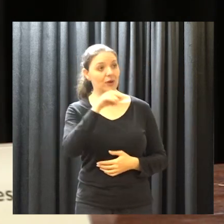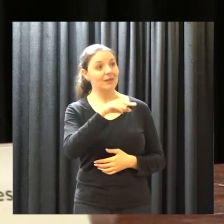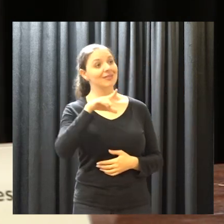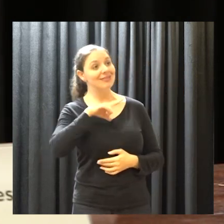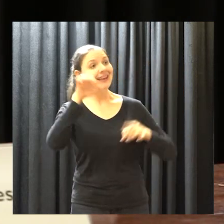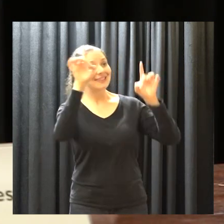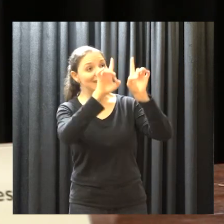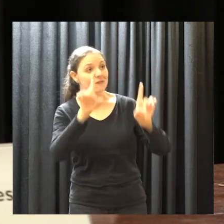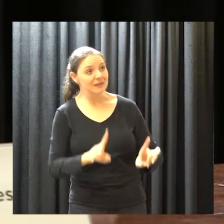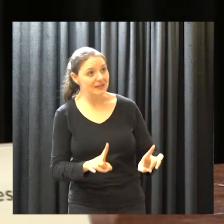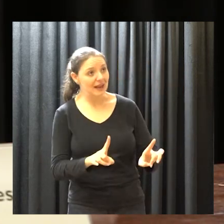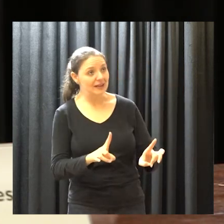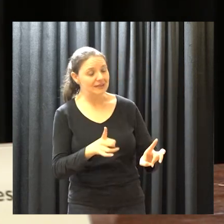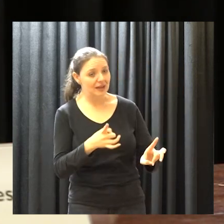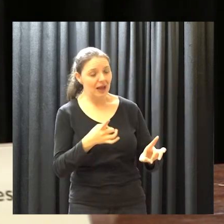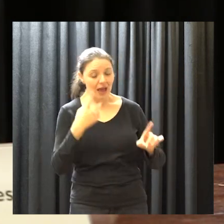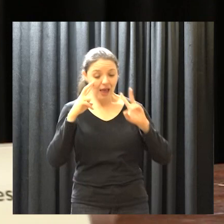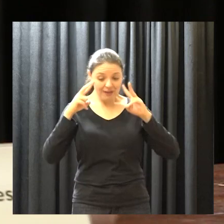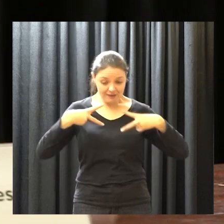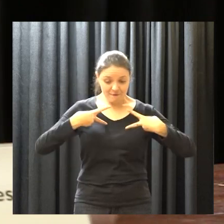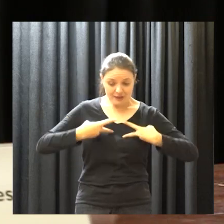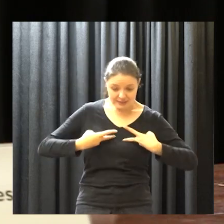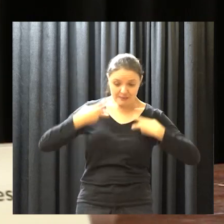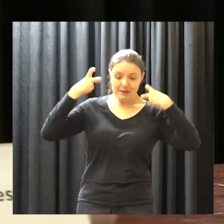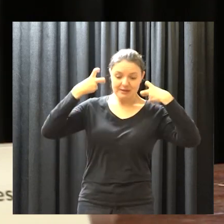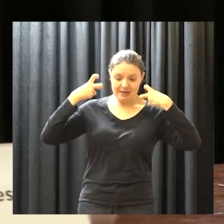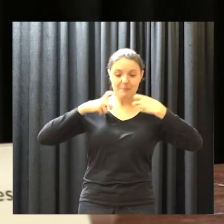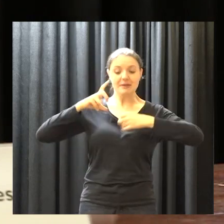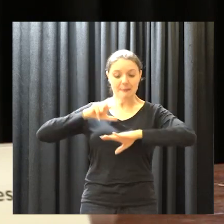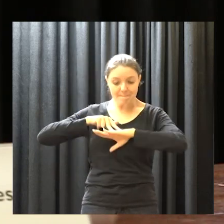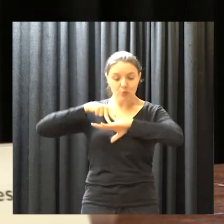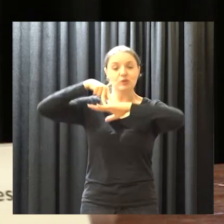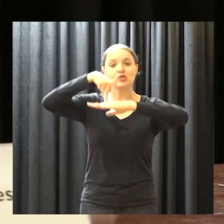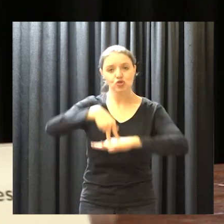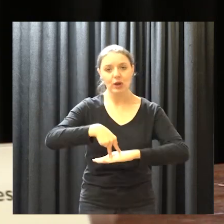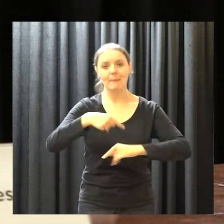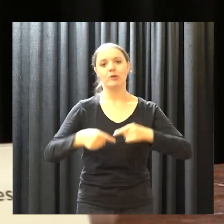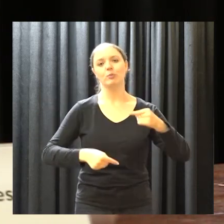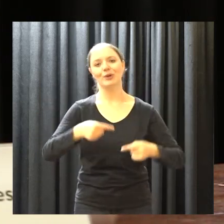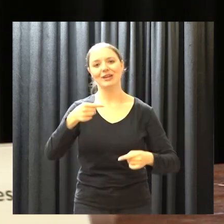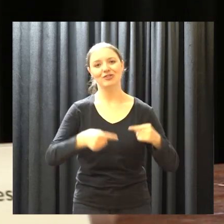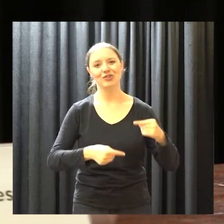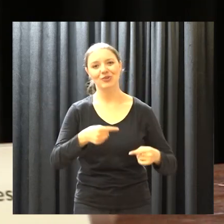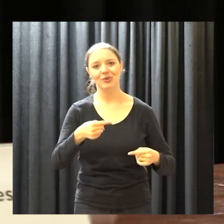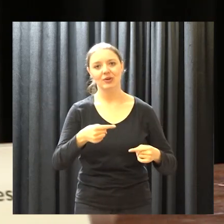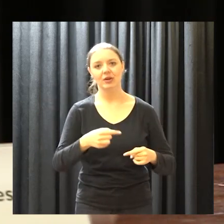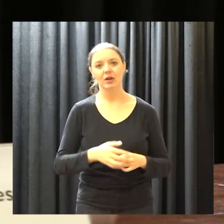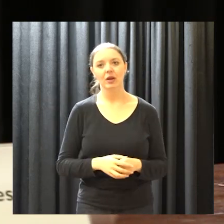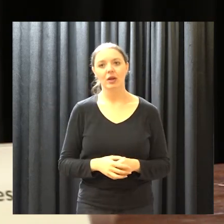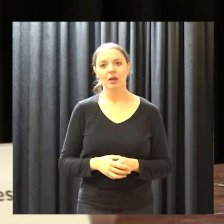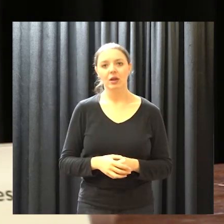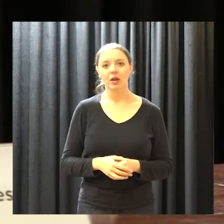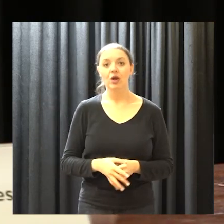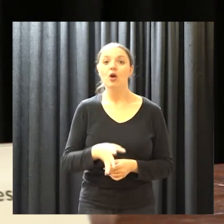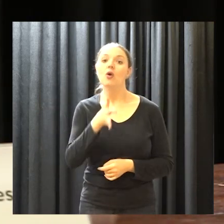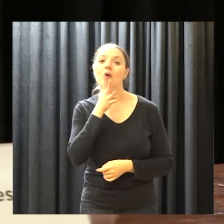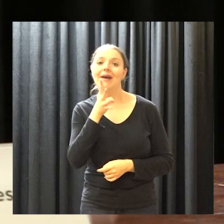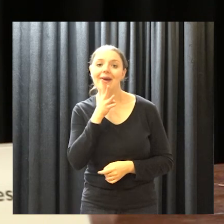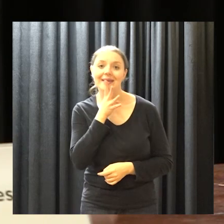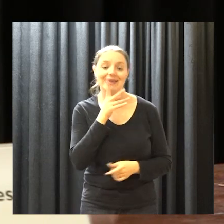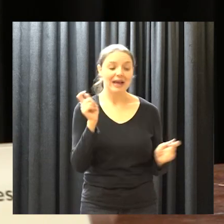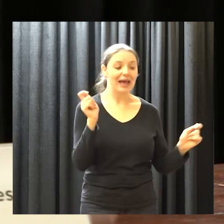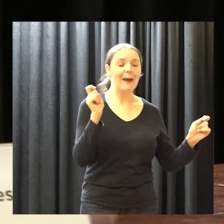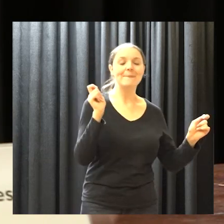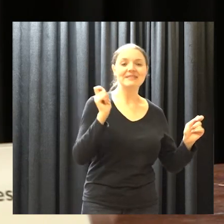da experiência vivida. Quero dizer alguém que tem uma análise sobre capacidade, poder,